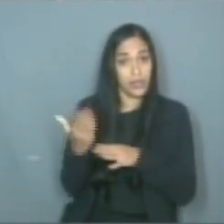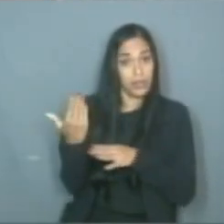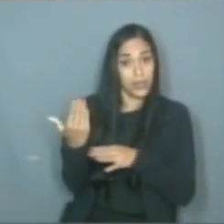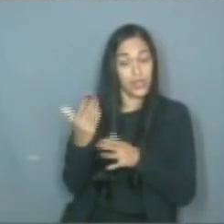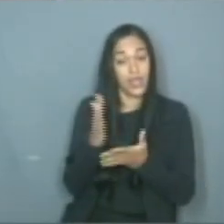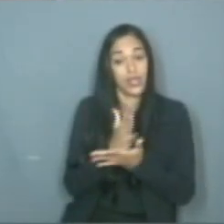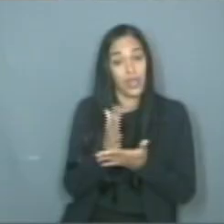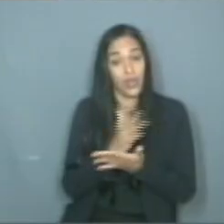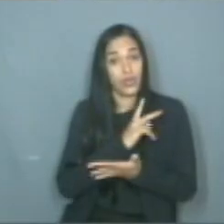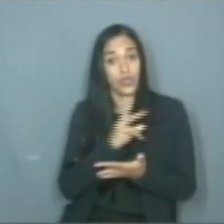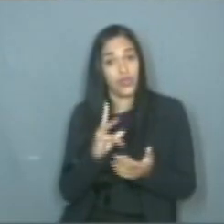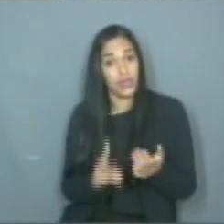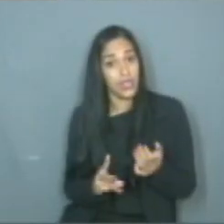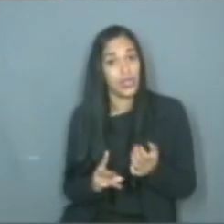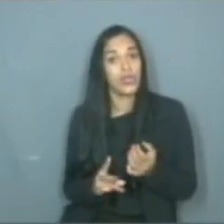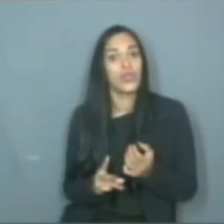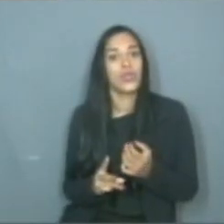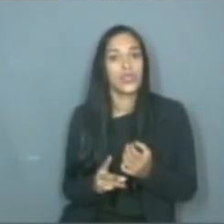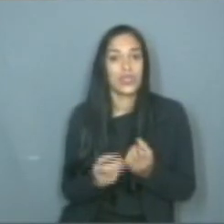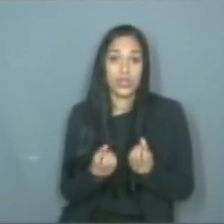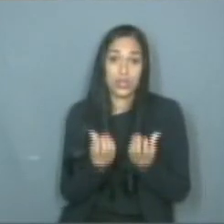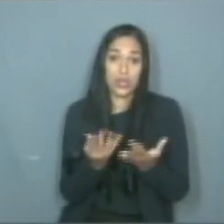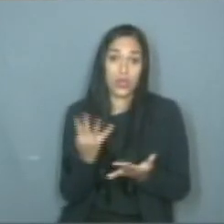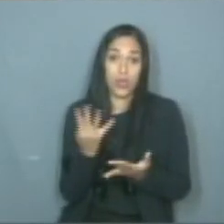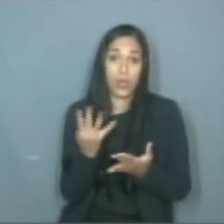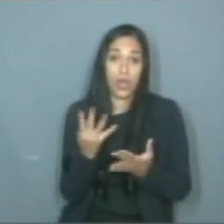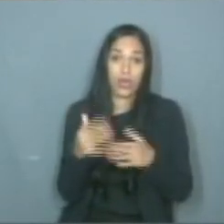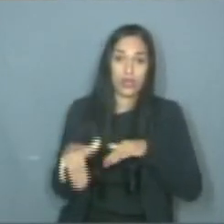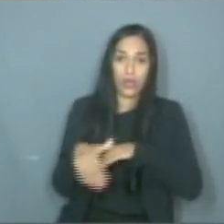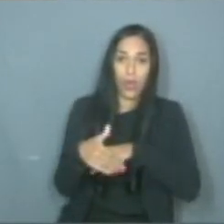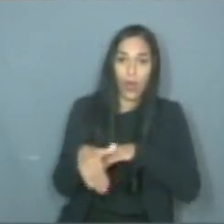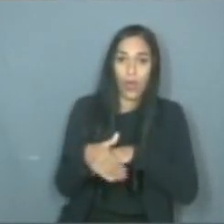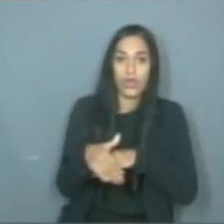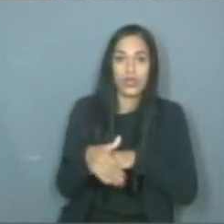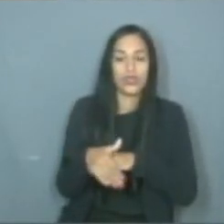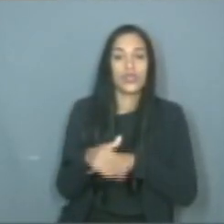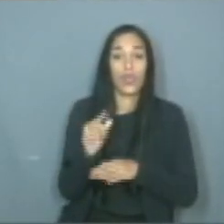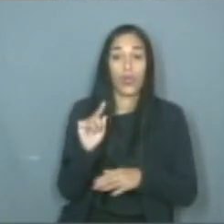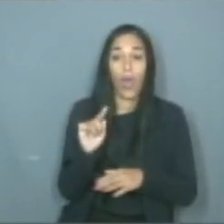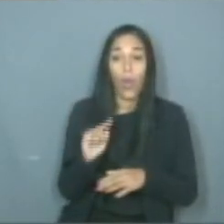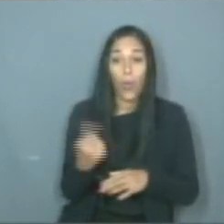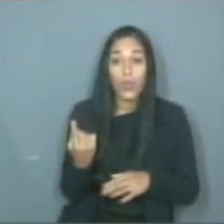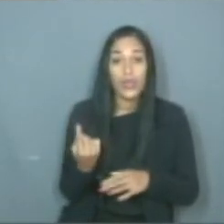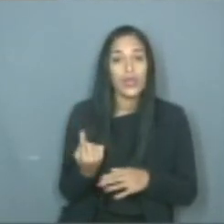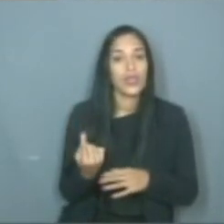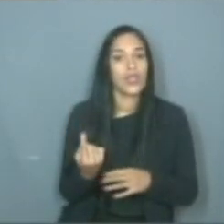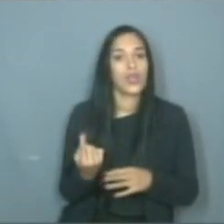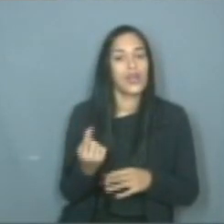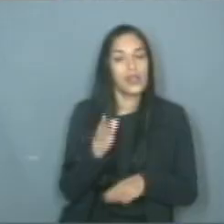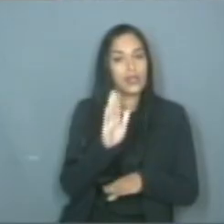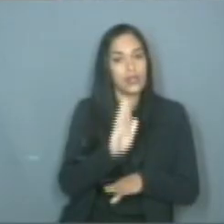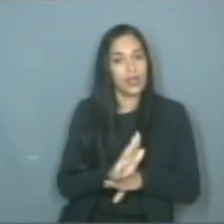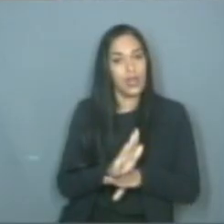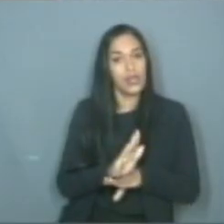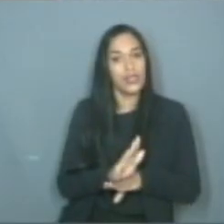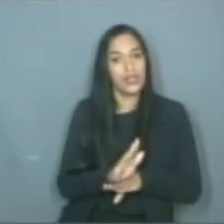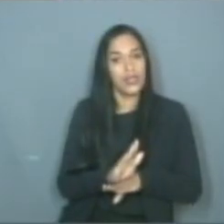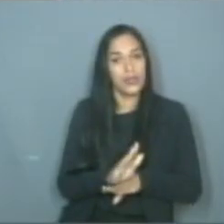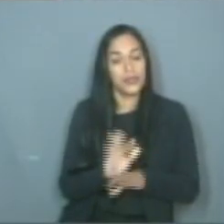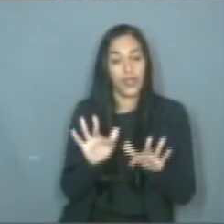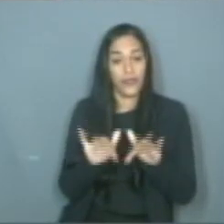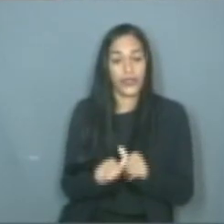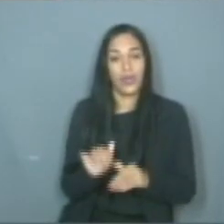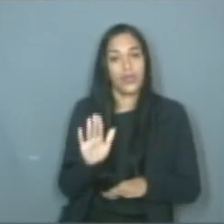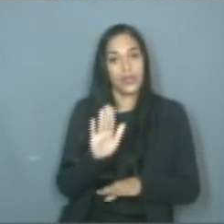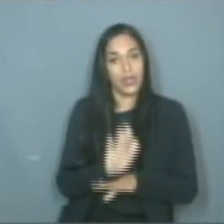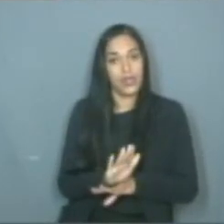alguns vereadores aqui presentes, eu não pude estar, entregou 4 ruas, numa única tarde, salvo engano, final de